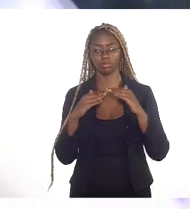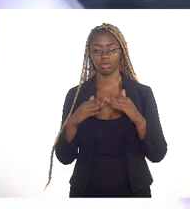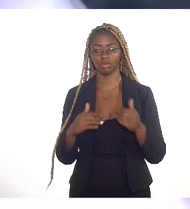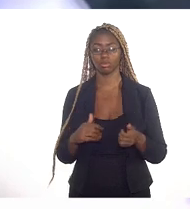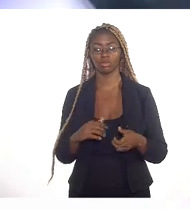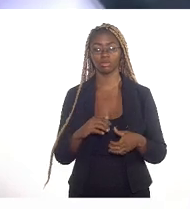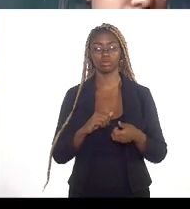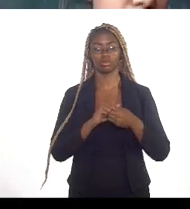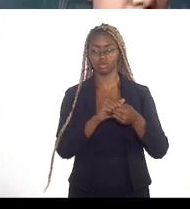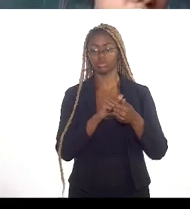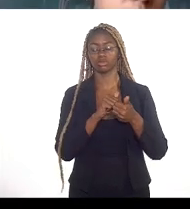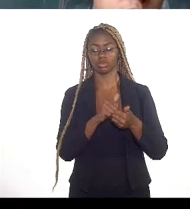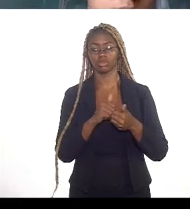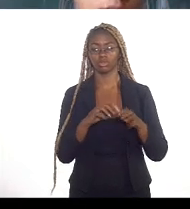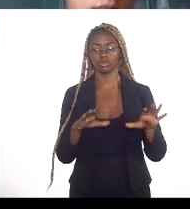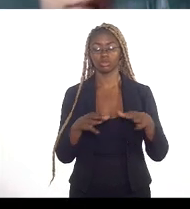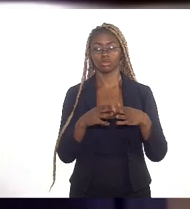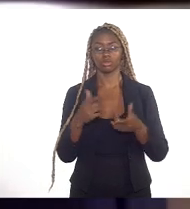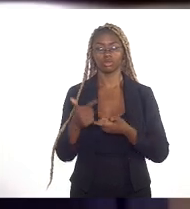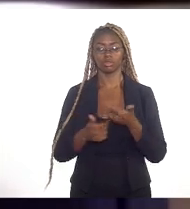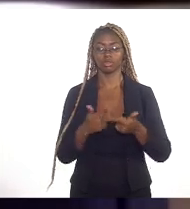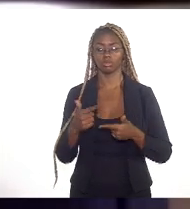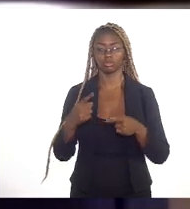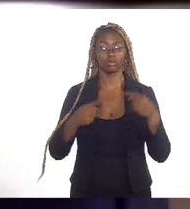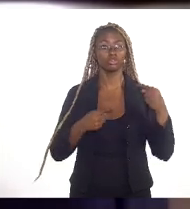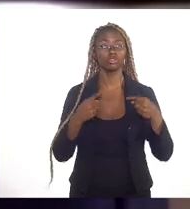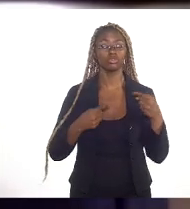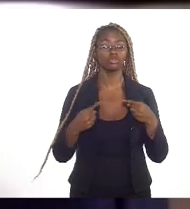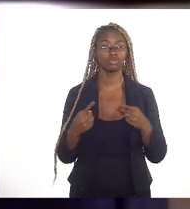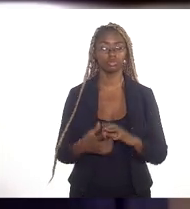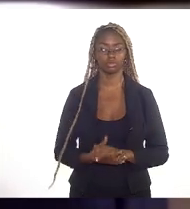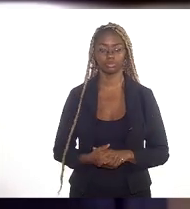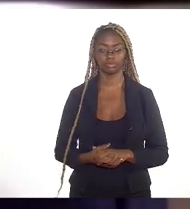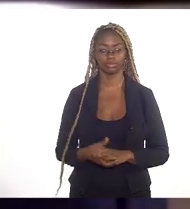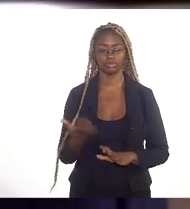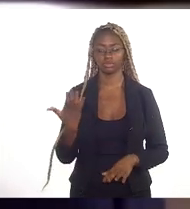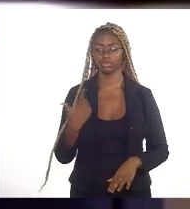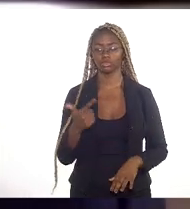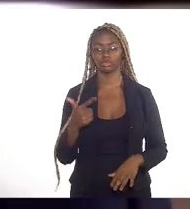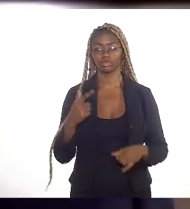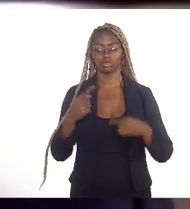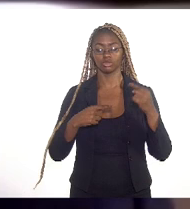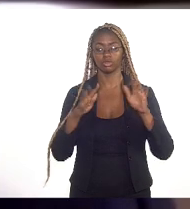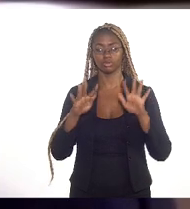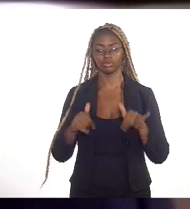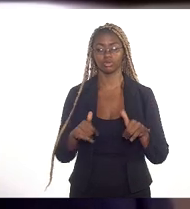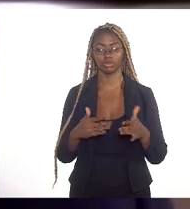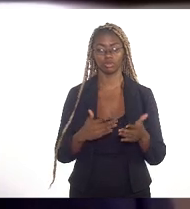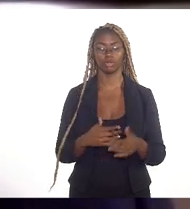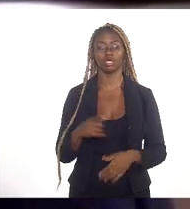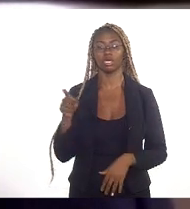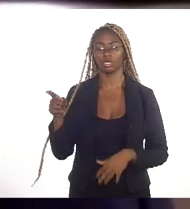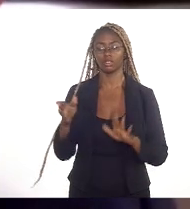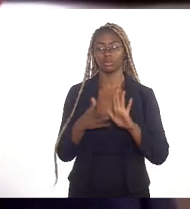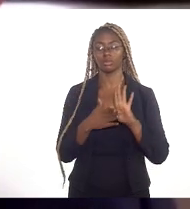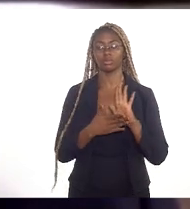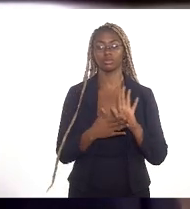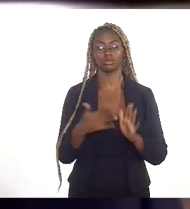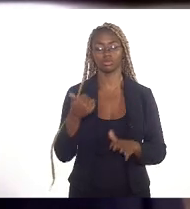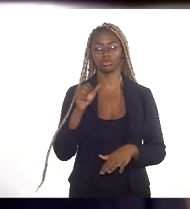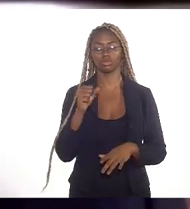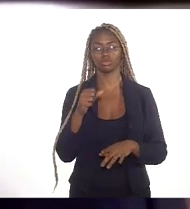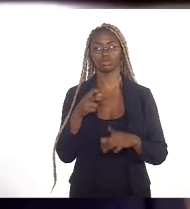Trabalho. Os pareceres emitidos em discussão. Havendo quem queira discutir, encerrada a discussão, a presente proposta recebeu 18